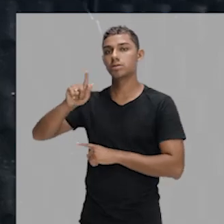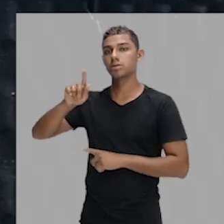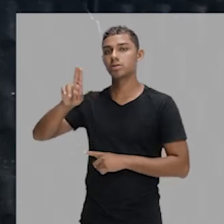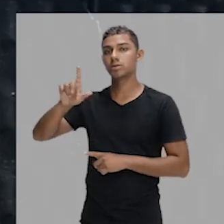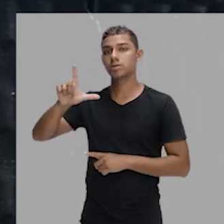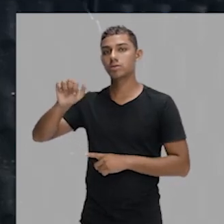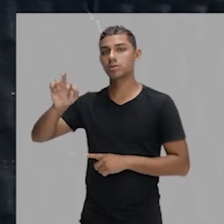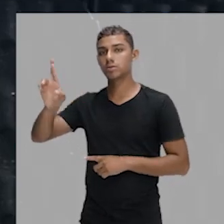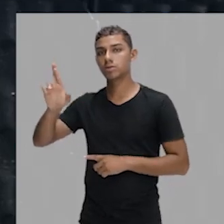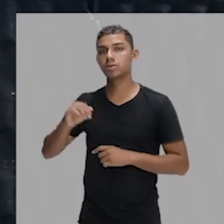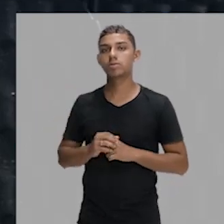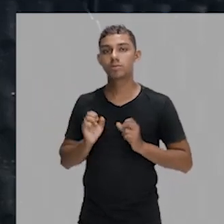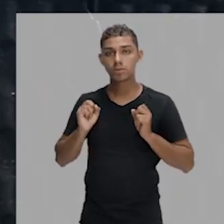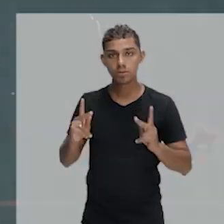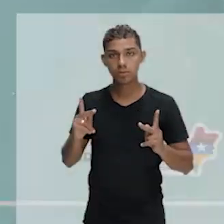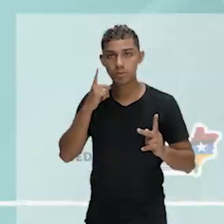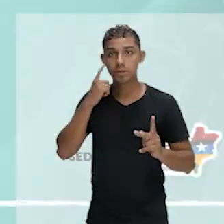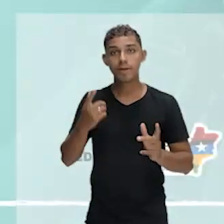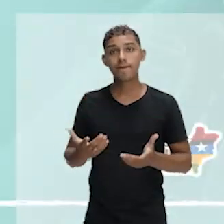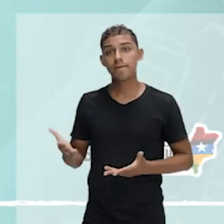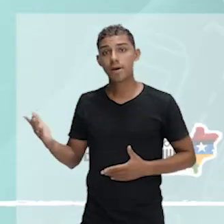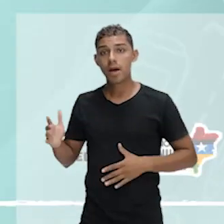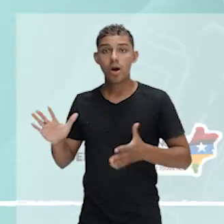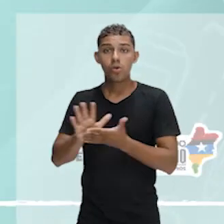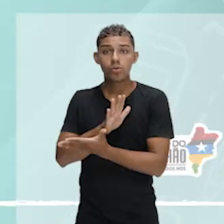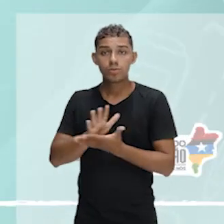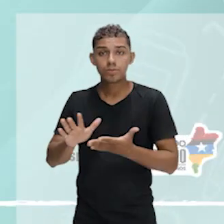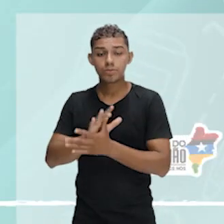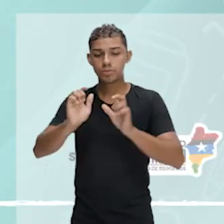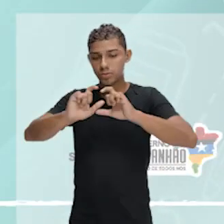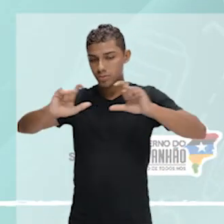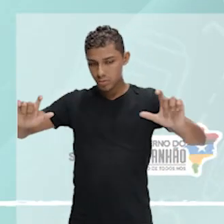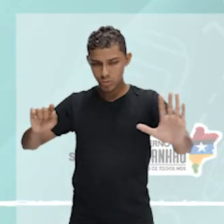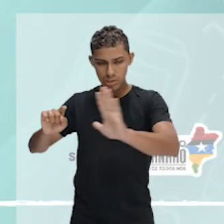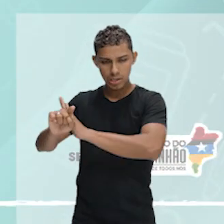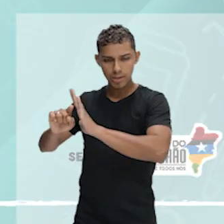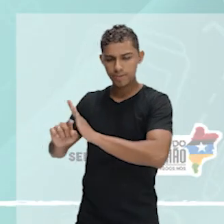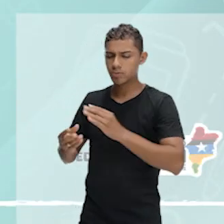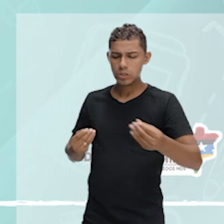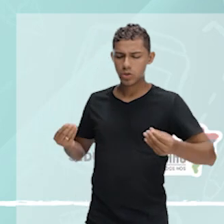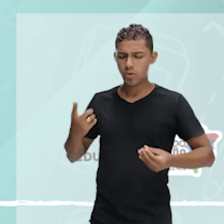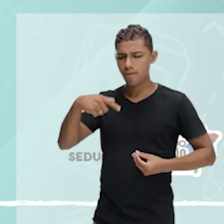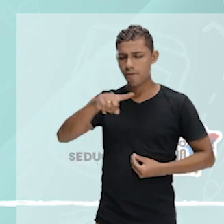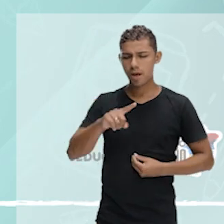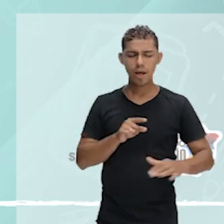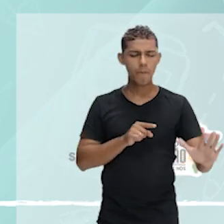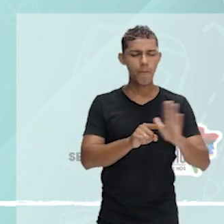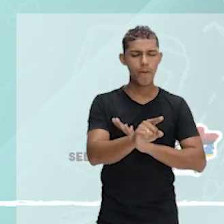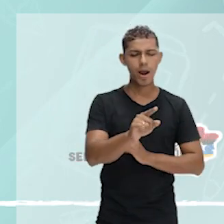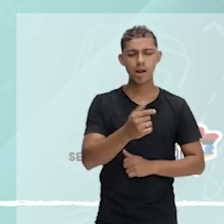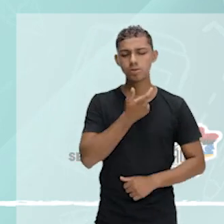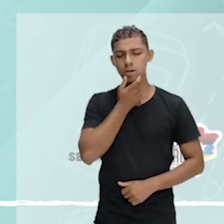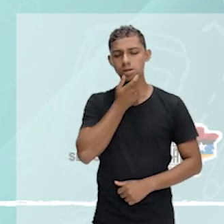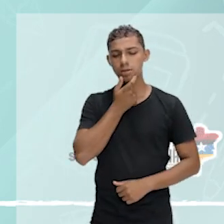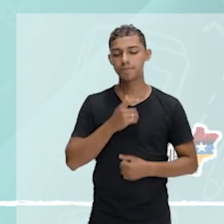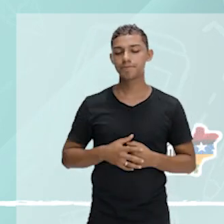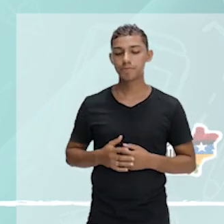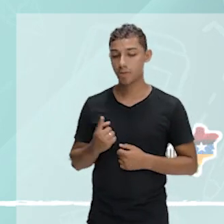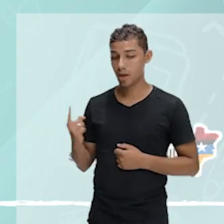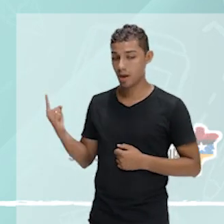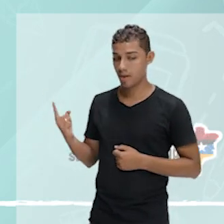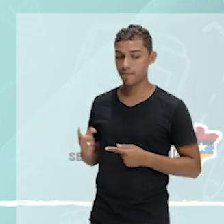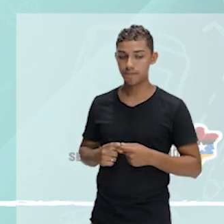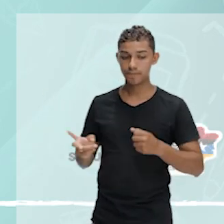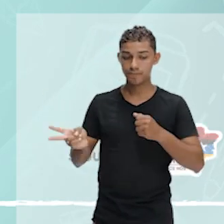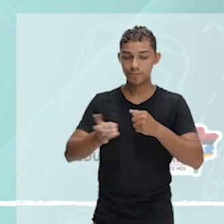certo? Então, vejam só no caso das frases interrogativas. Como é que você faz uma pergunta em inglês?